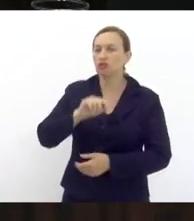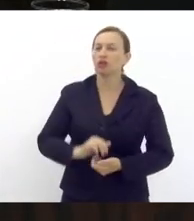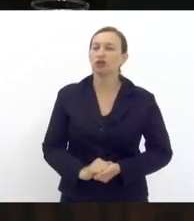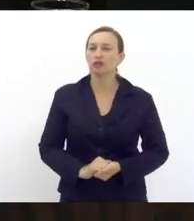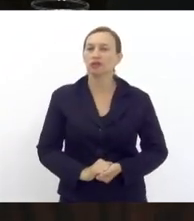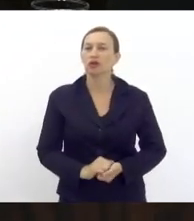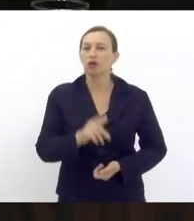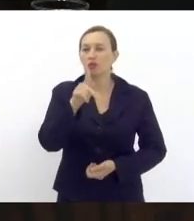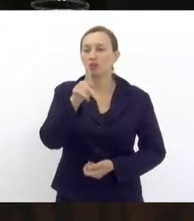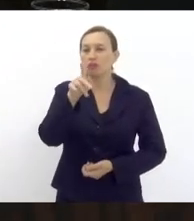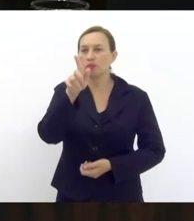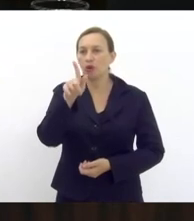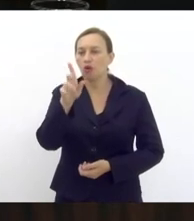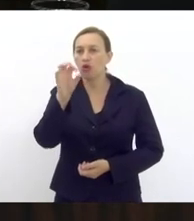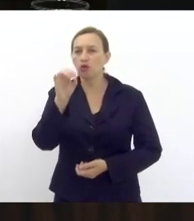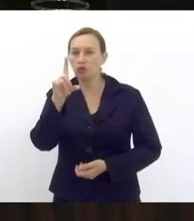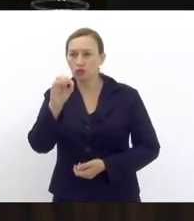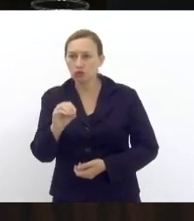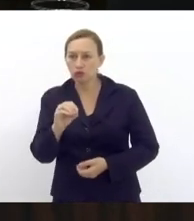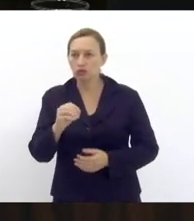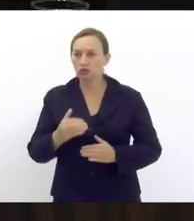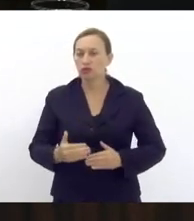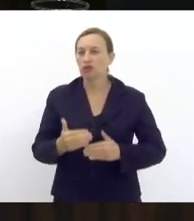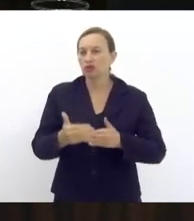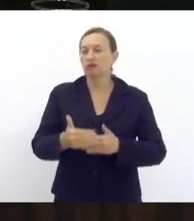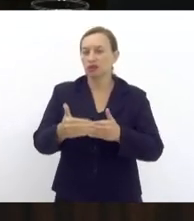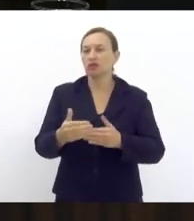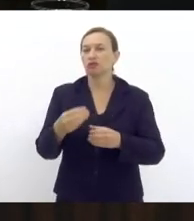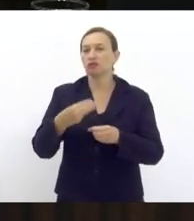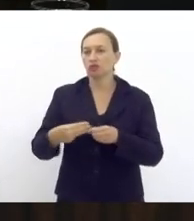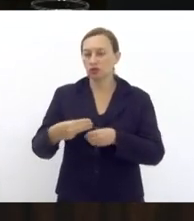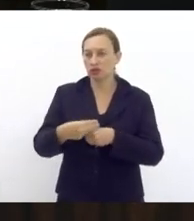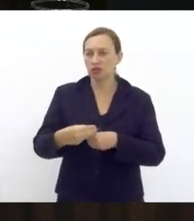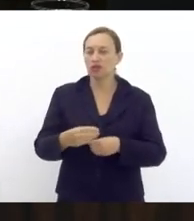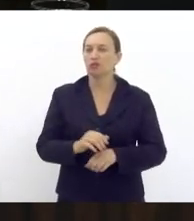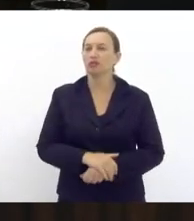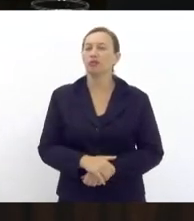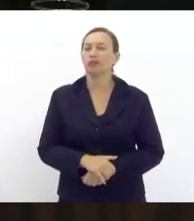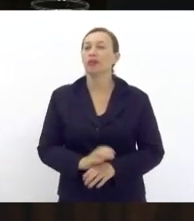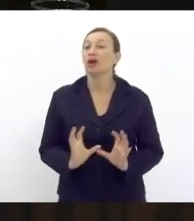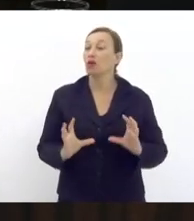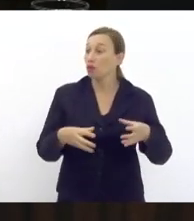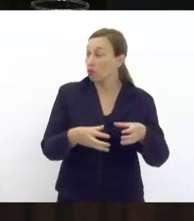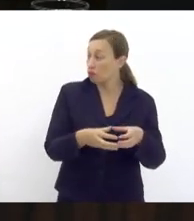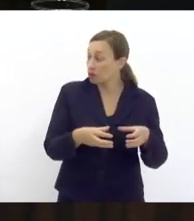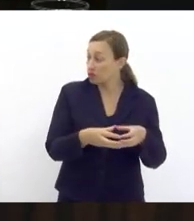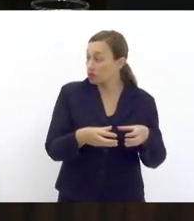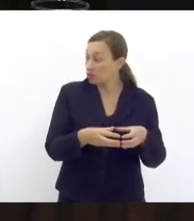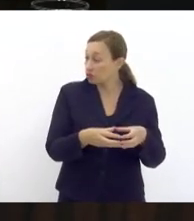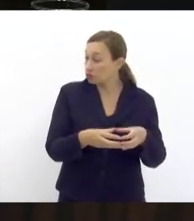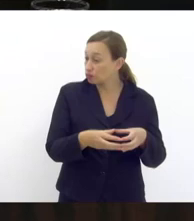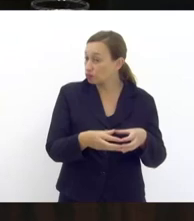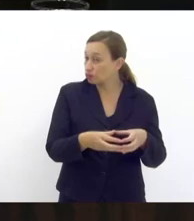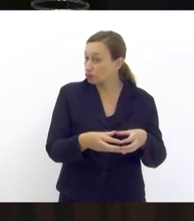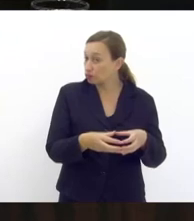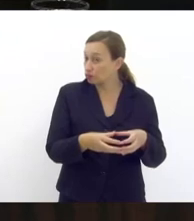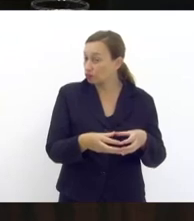campo avançado nos municípios que menciono. Parecer das comissões.